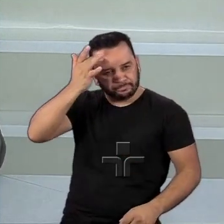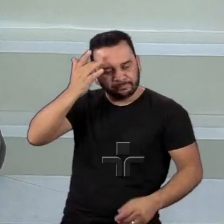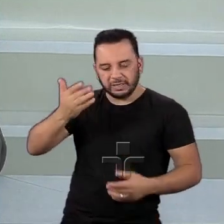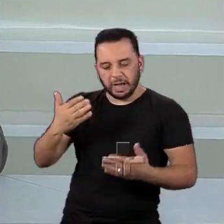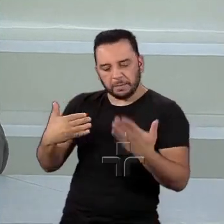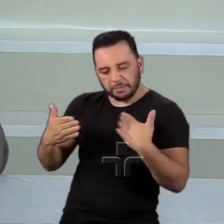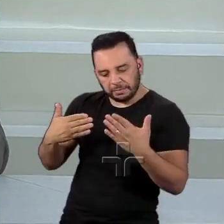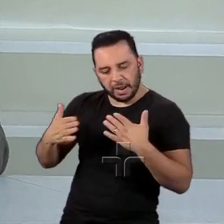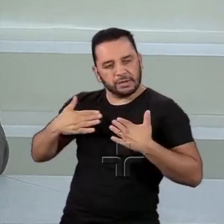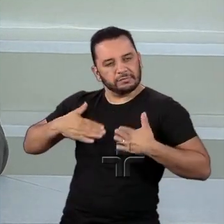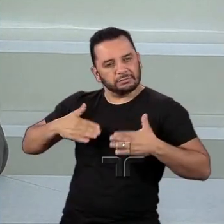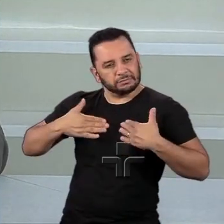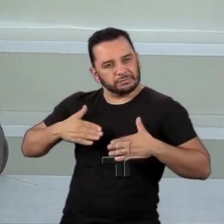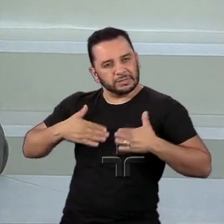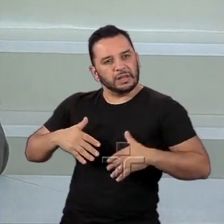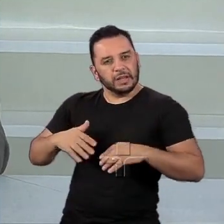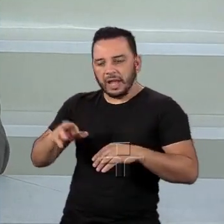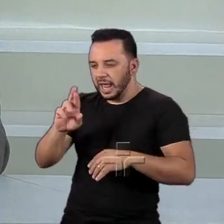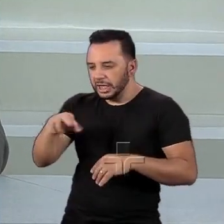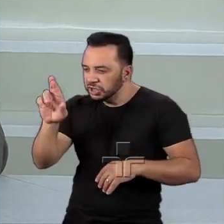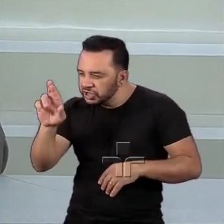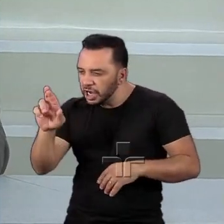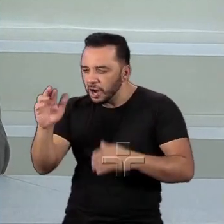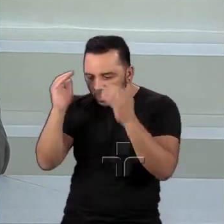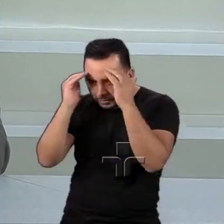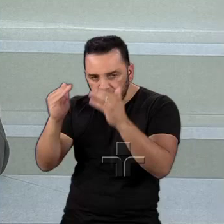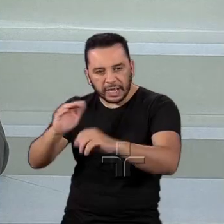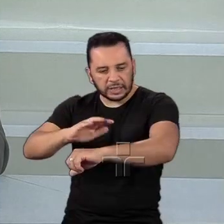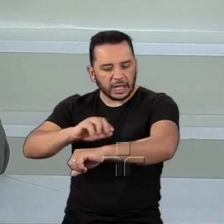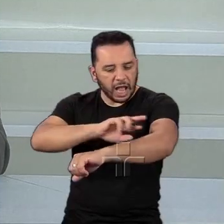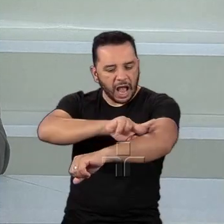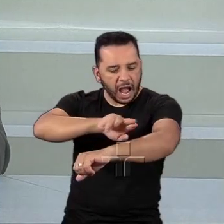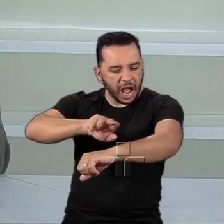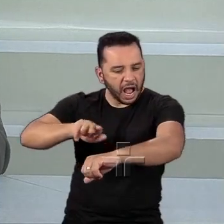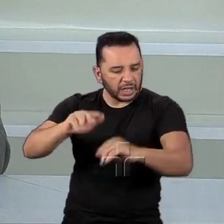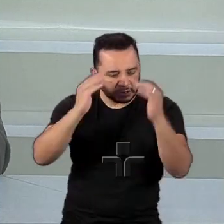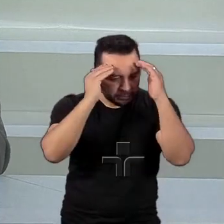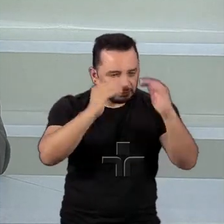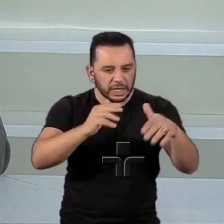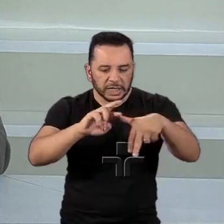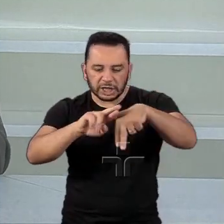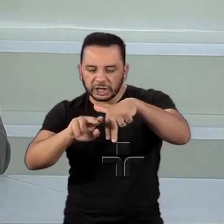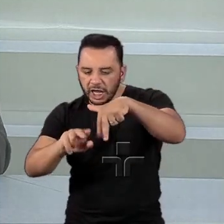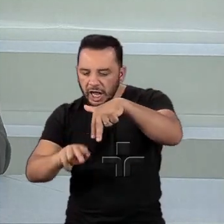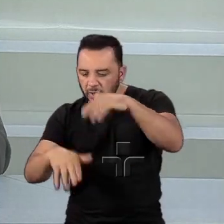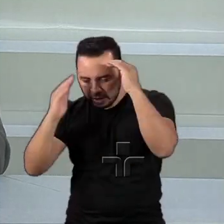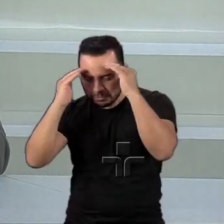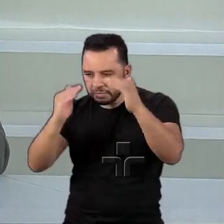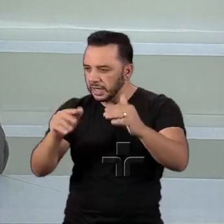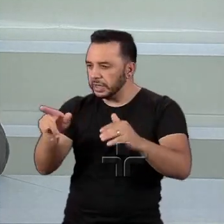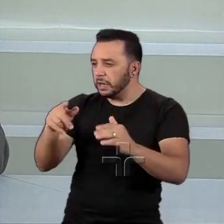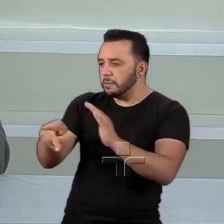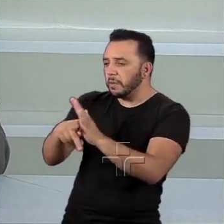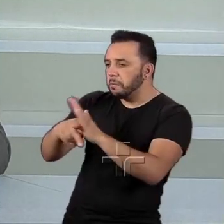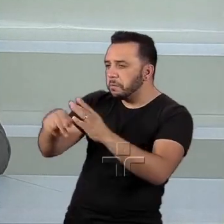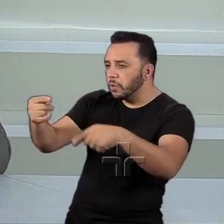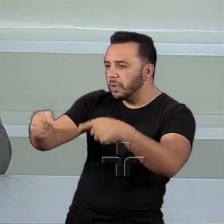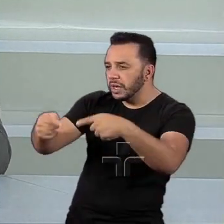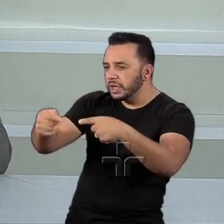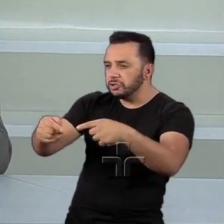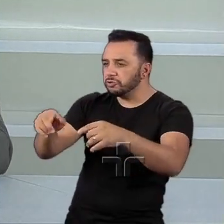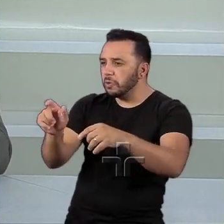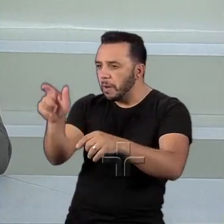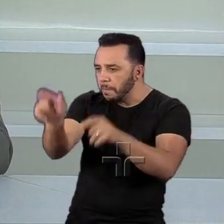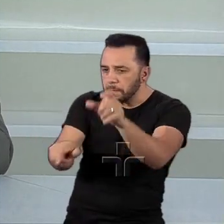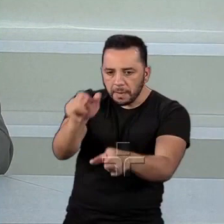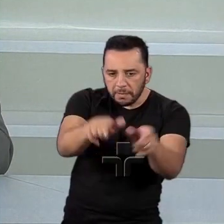do respeito às diferenças religiosas, às diferenças raciais, às diferenças de gênero, às diferenças políticas, as diferenças todas que